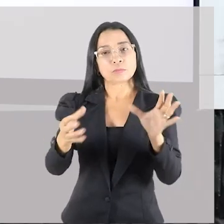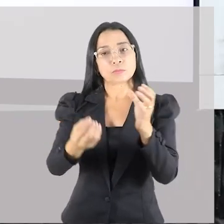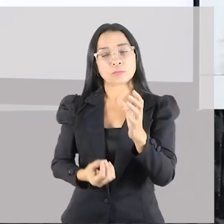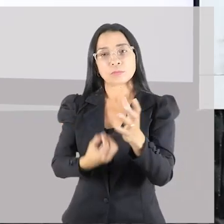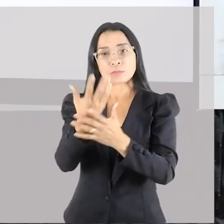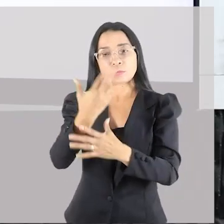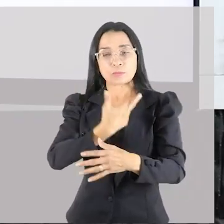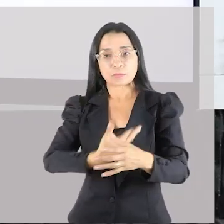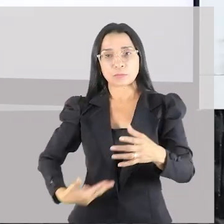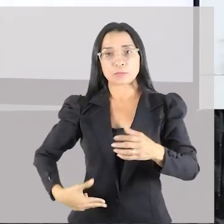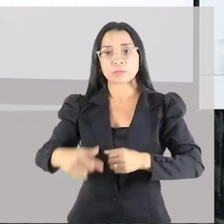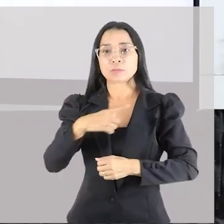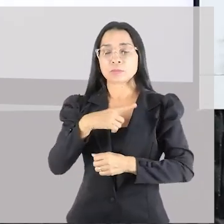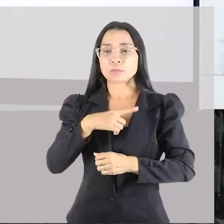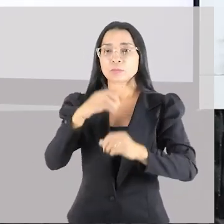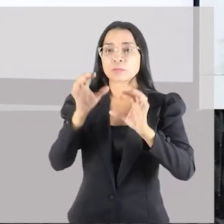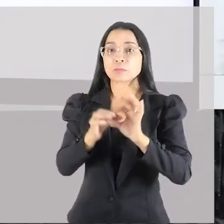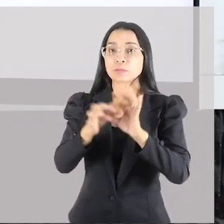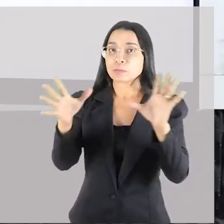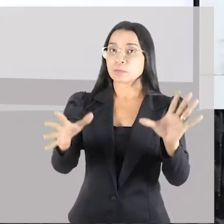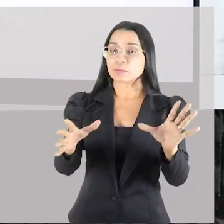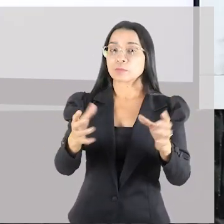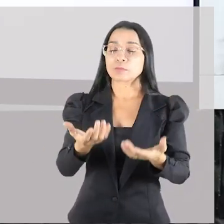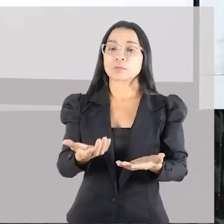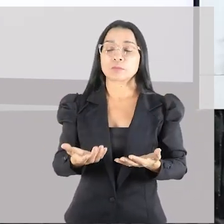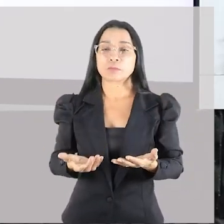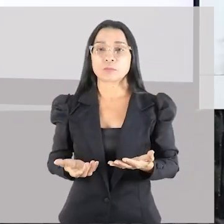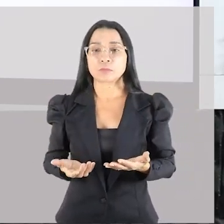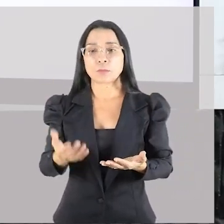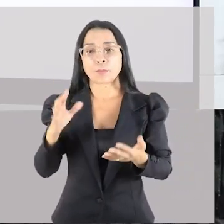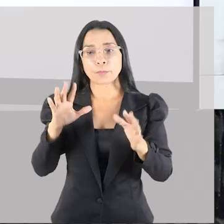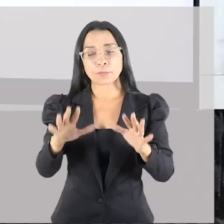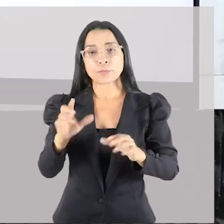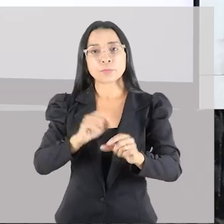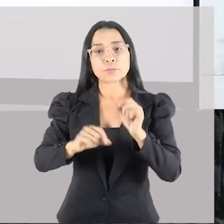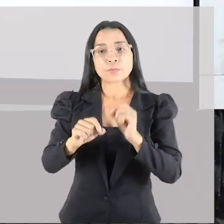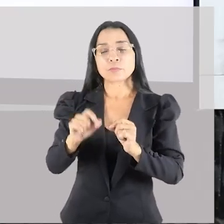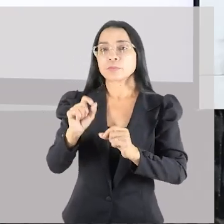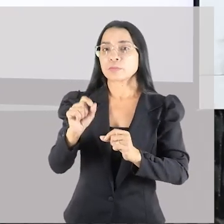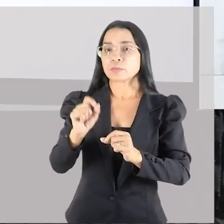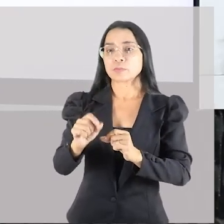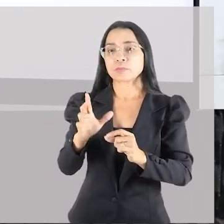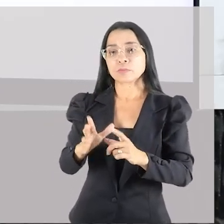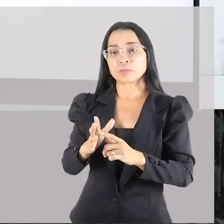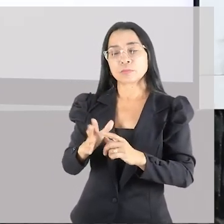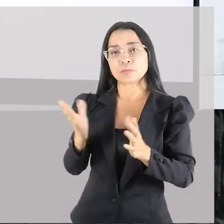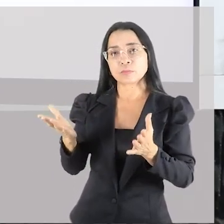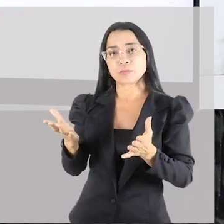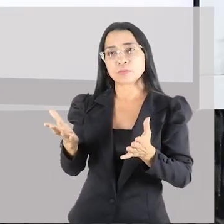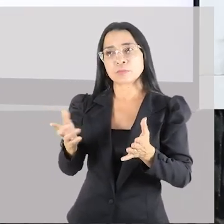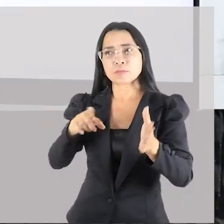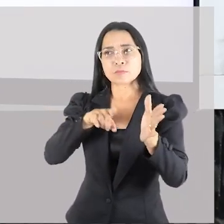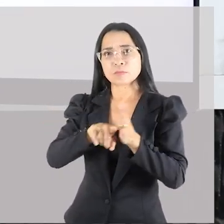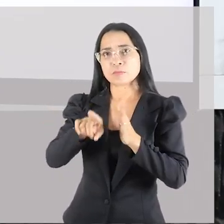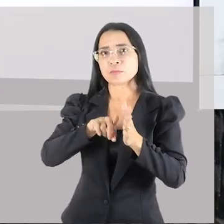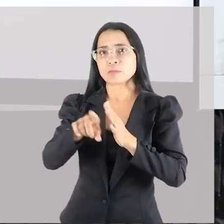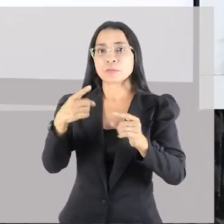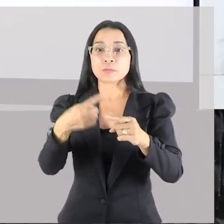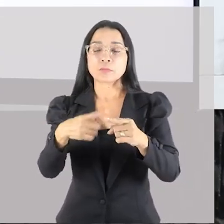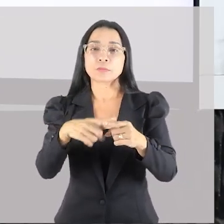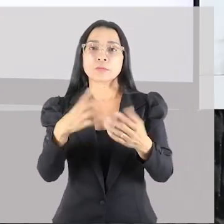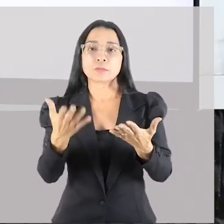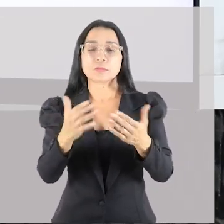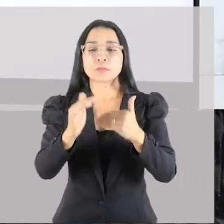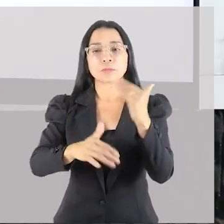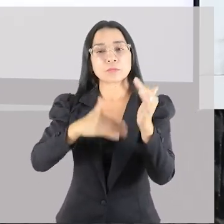república, queriam de fato que houvesse uma liberdade maior. Mas isso vai ser tensionado. Por quê? Porque você, mesmo